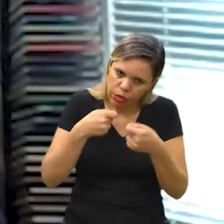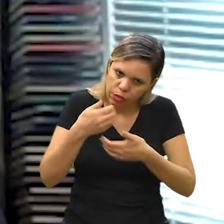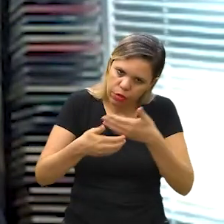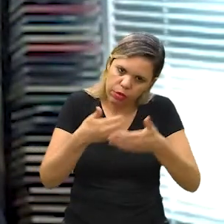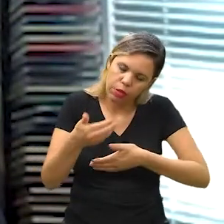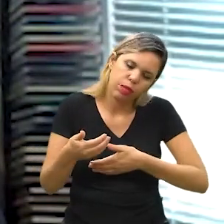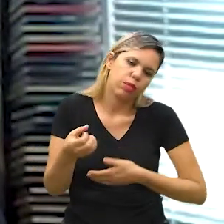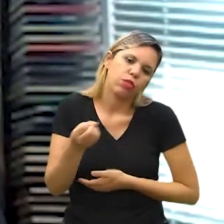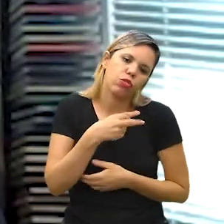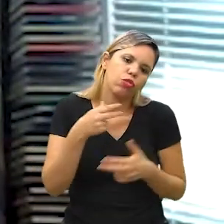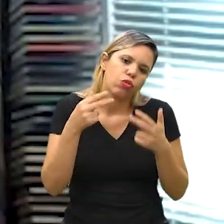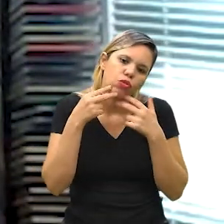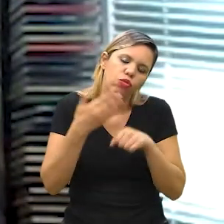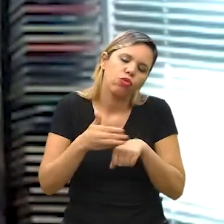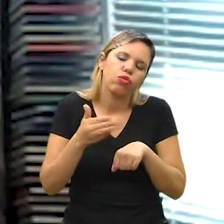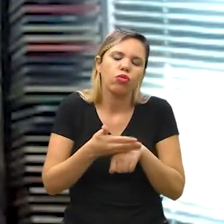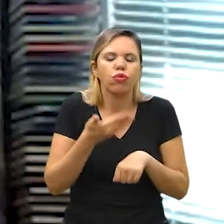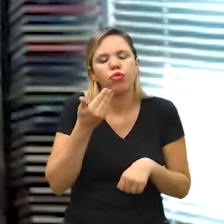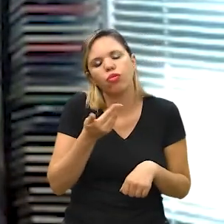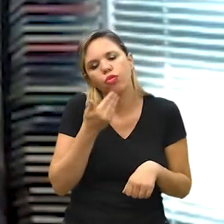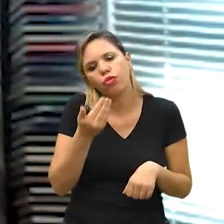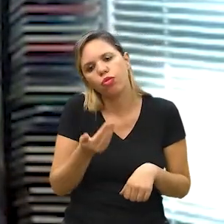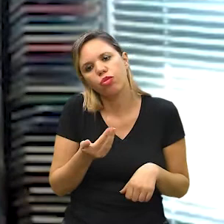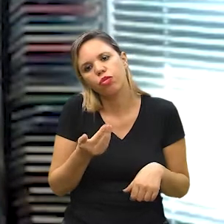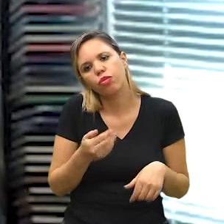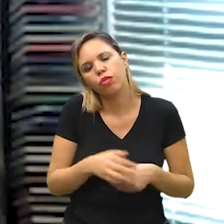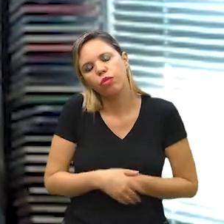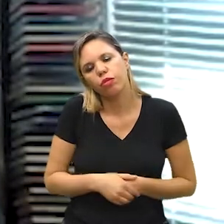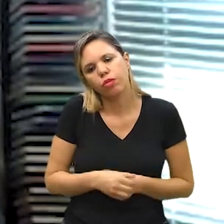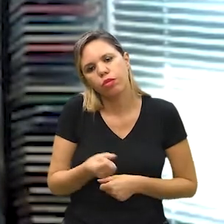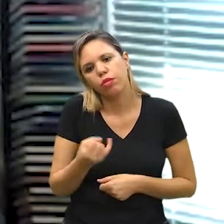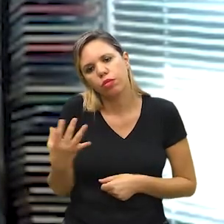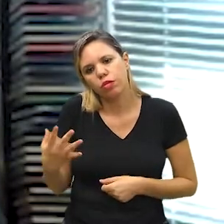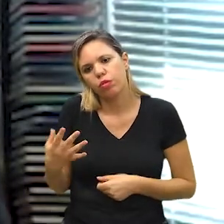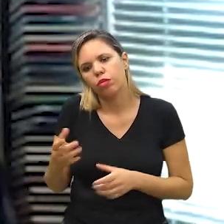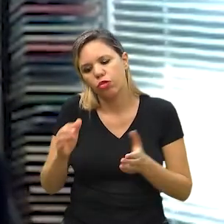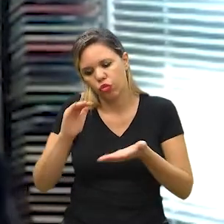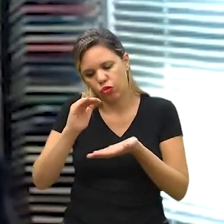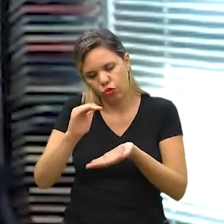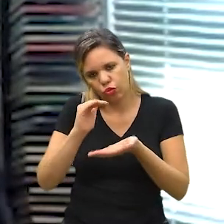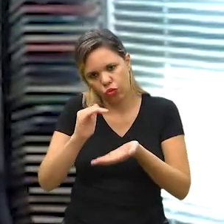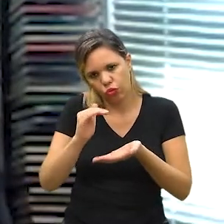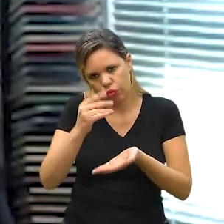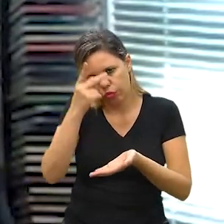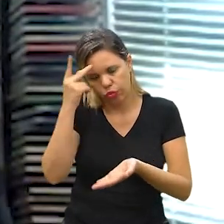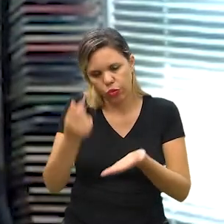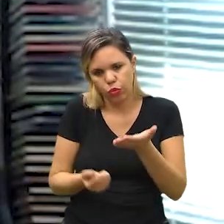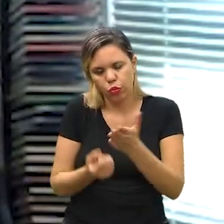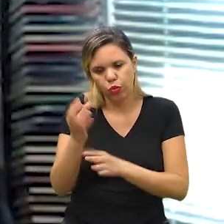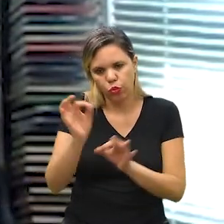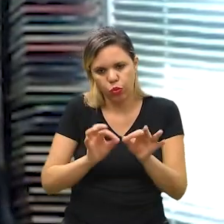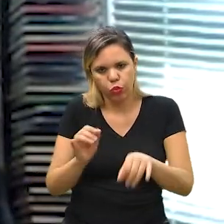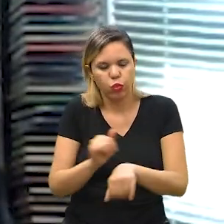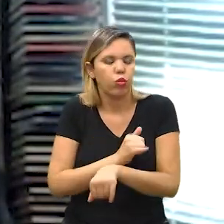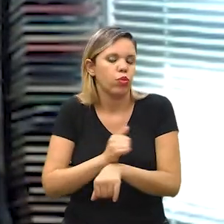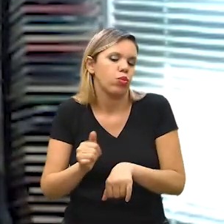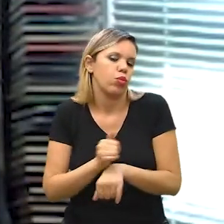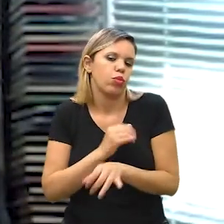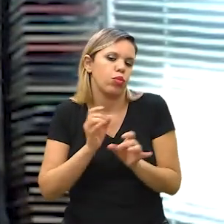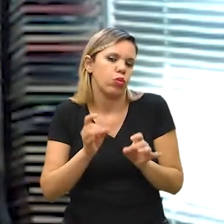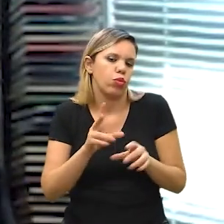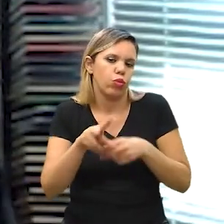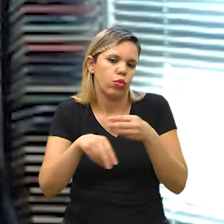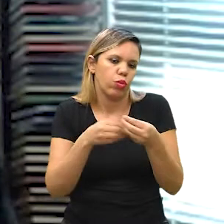questão da tendência em relação à praticidade e porcionamento, os kits, né, que as pessoas foram